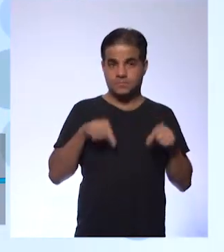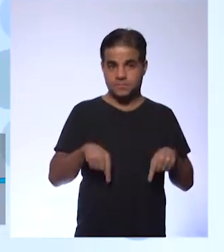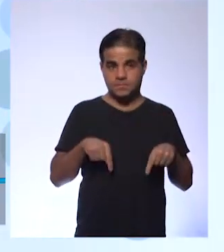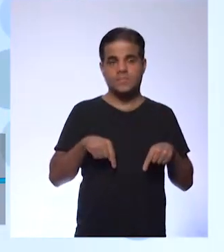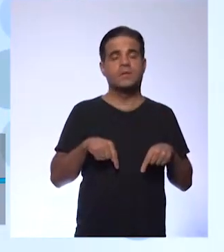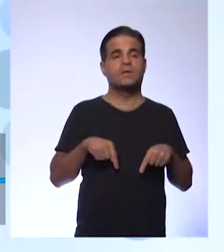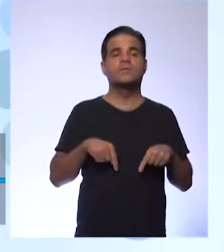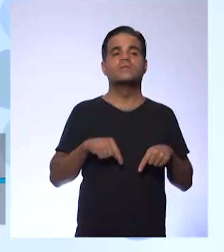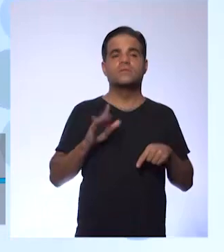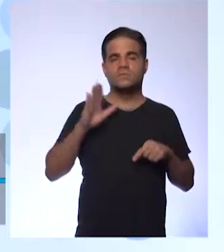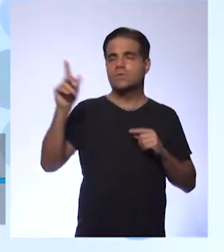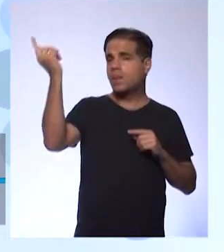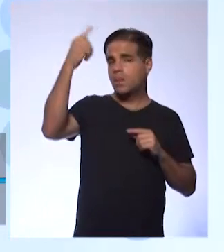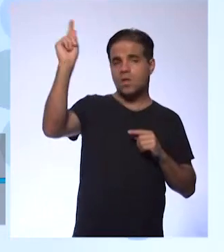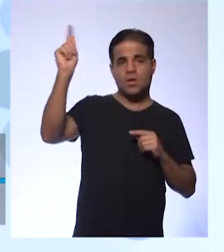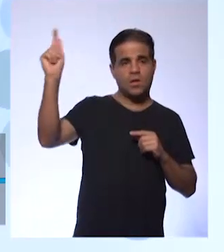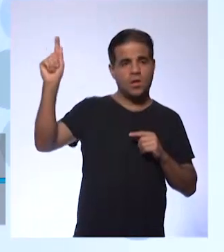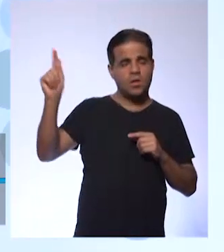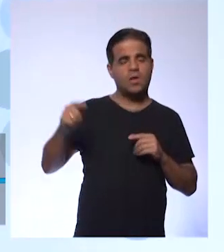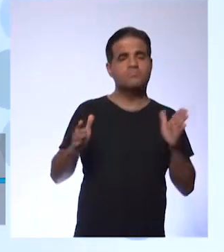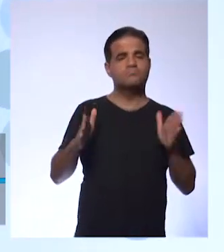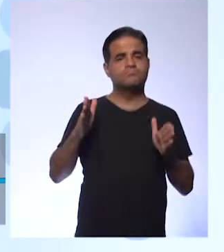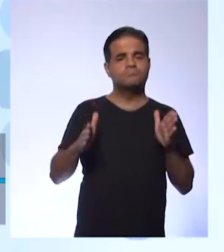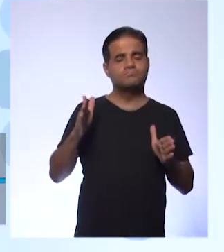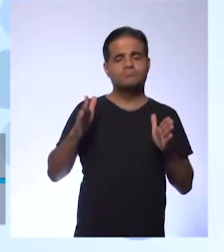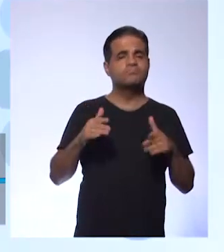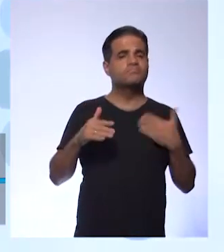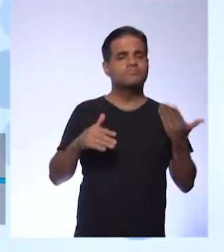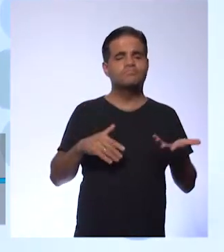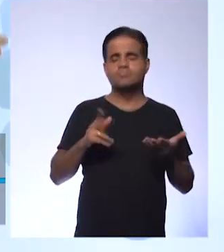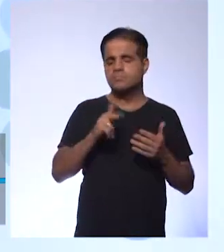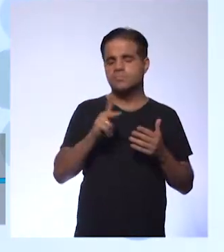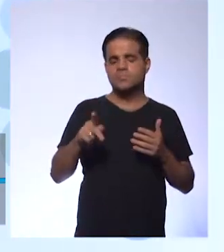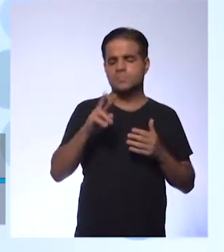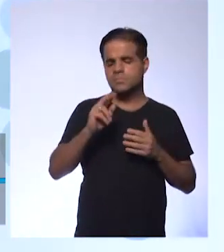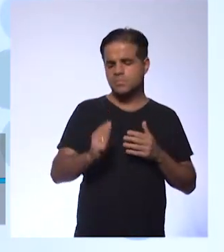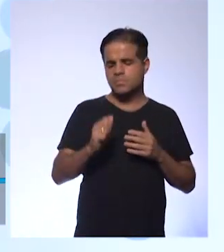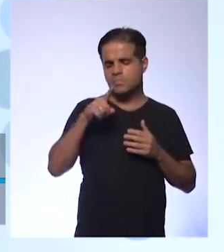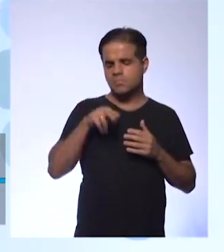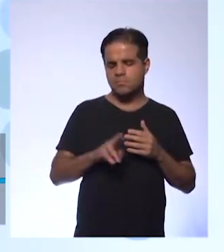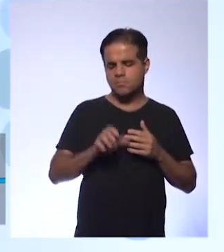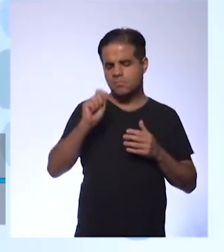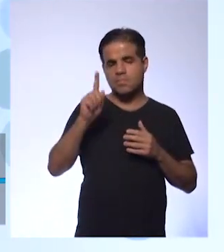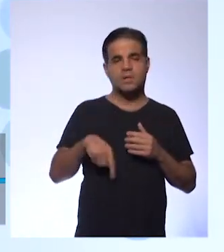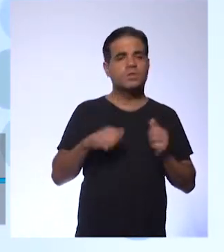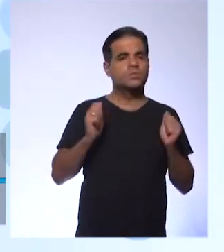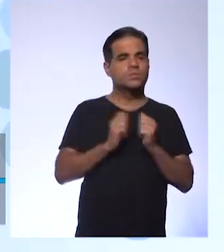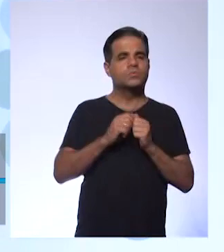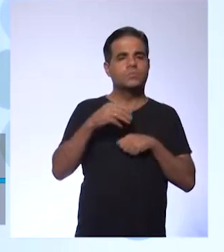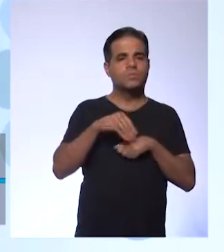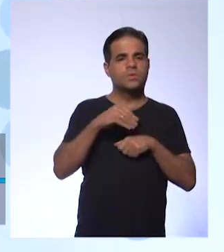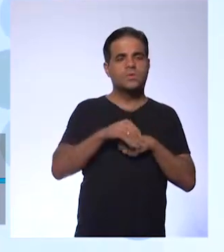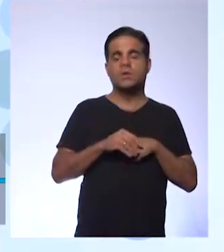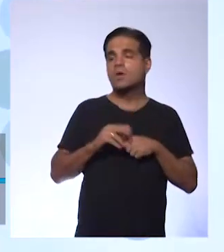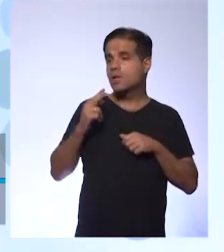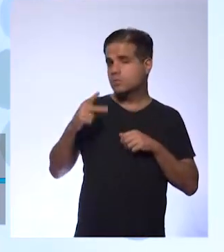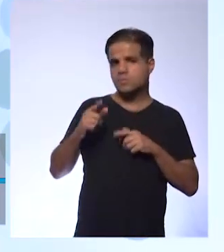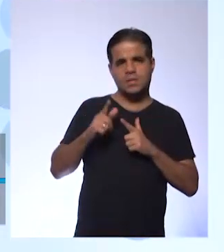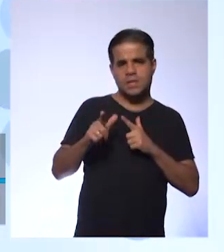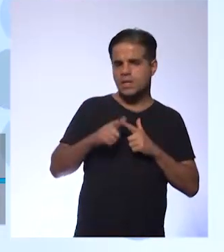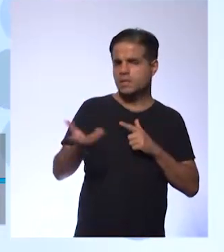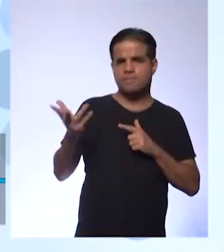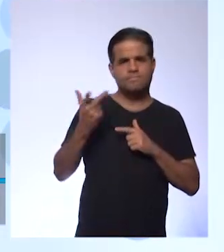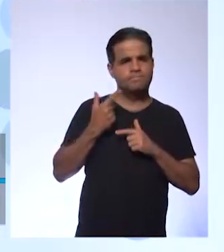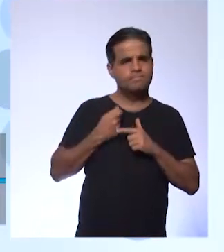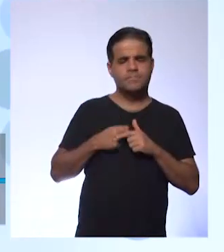foi à lousa explicar sobre períodos compostos, a professora Andréia estava comigo como moderadora. E aí eu falei: a sua letra é demais,